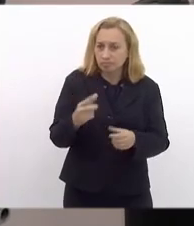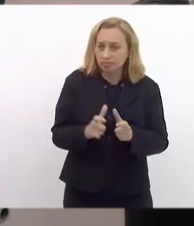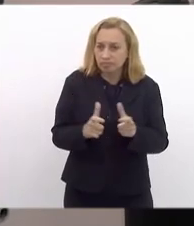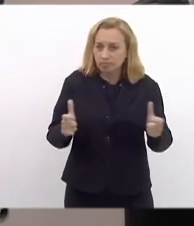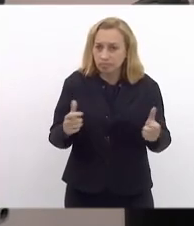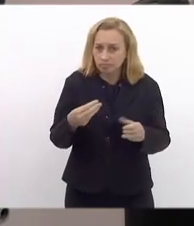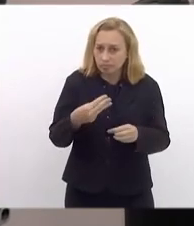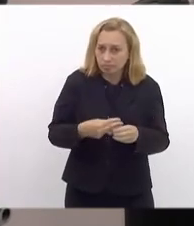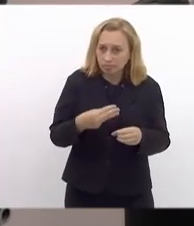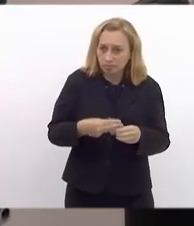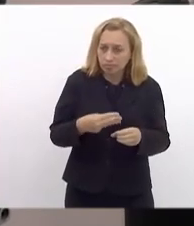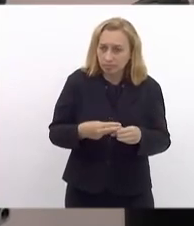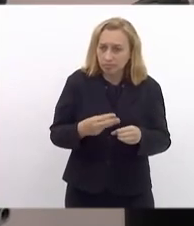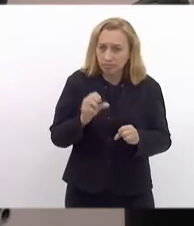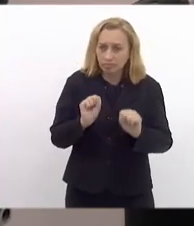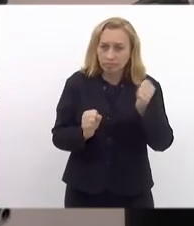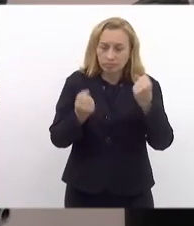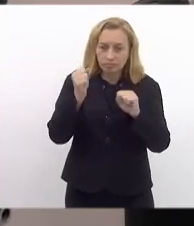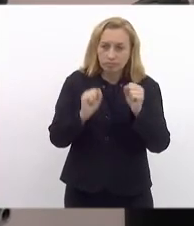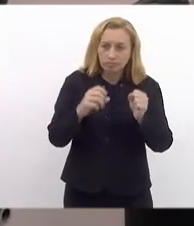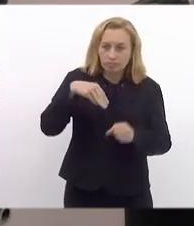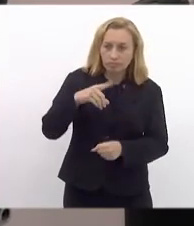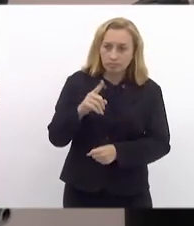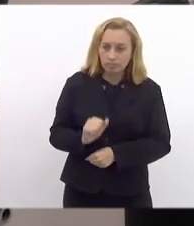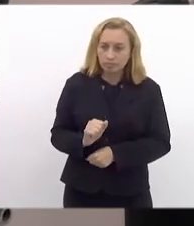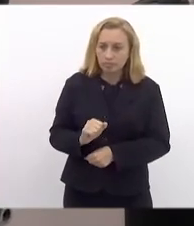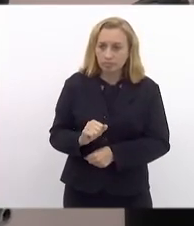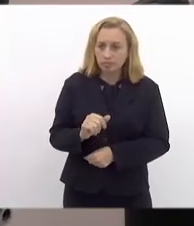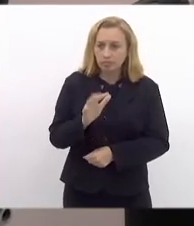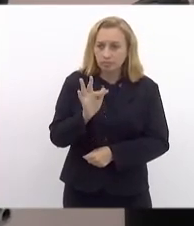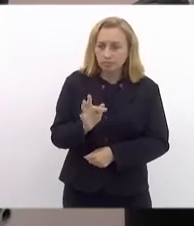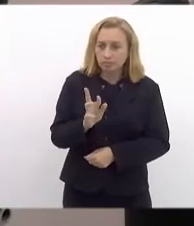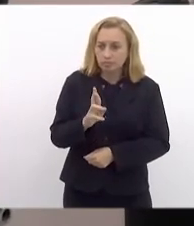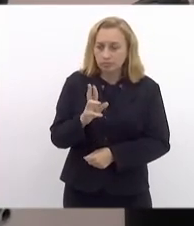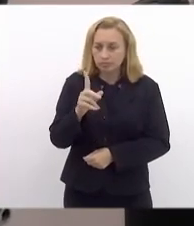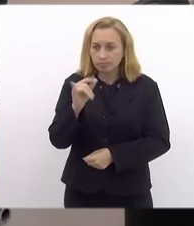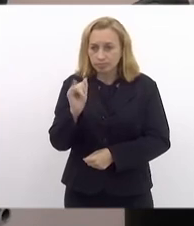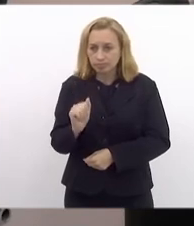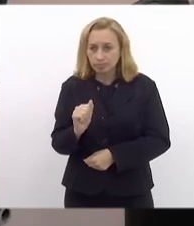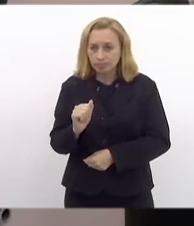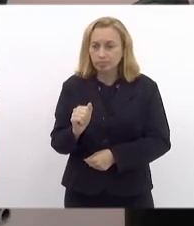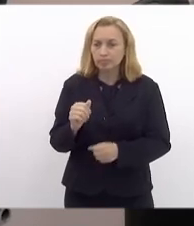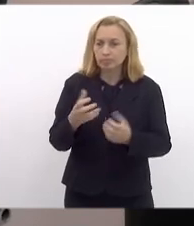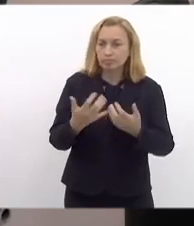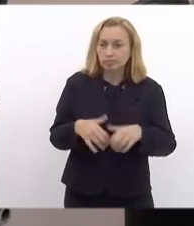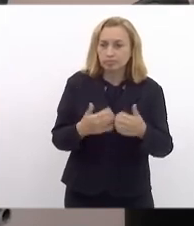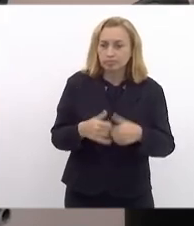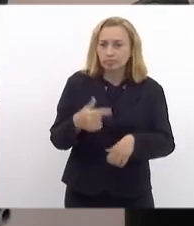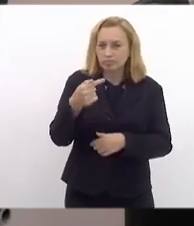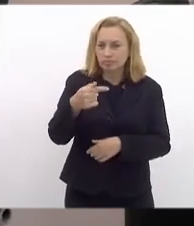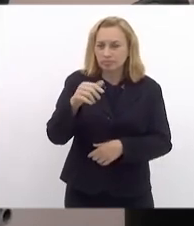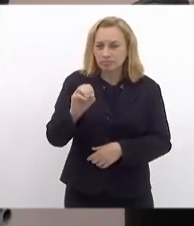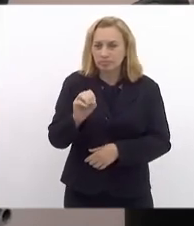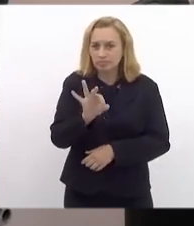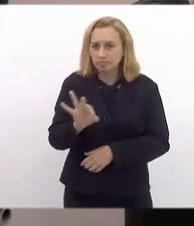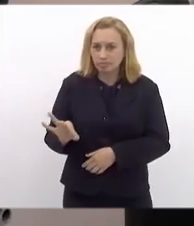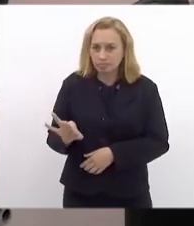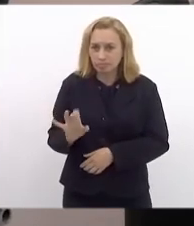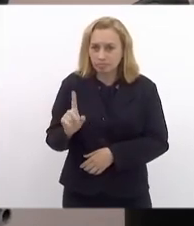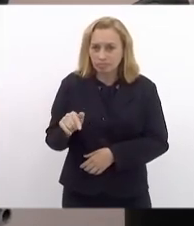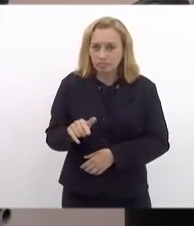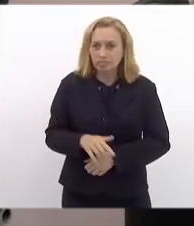municípios indústria da moda Friburgo e Petrópolis né Eu acho que é talvez setenta por cento